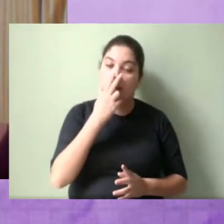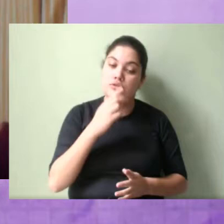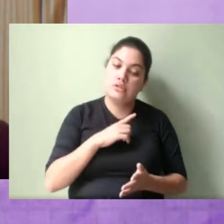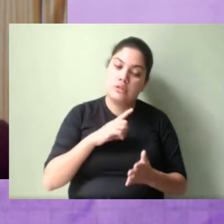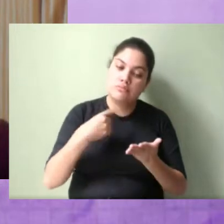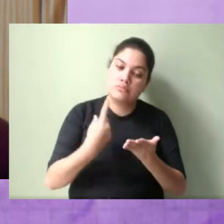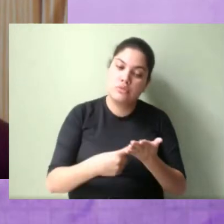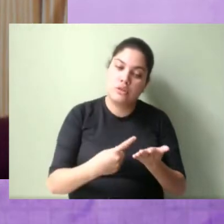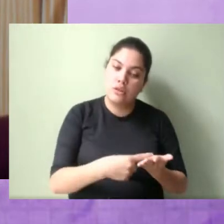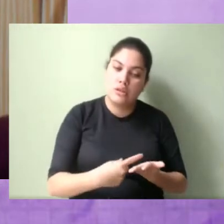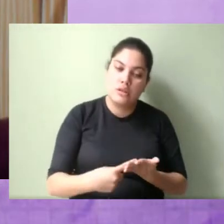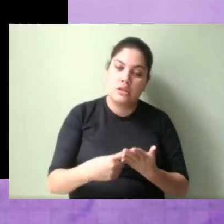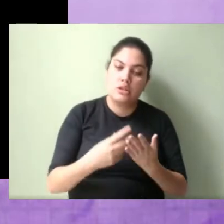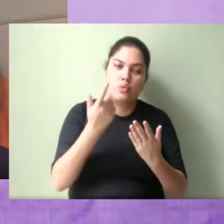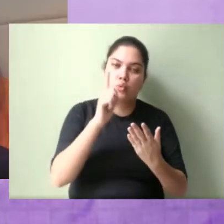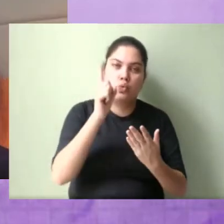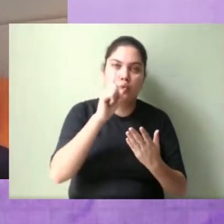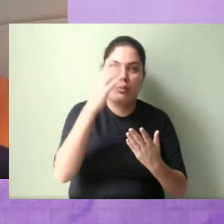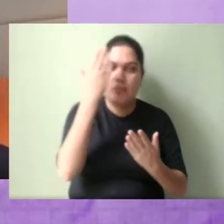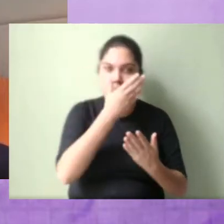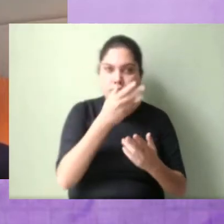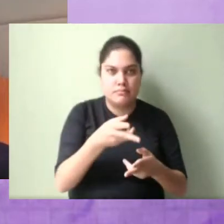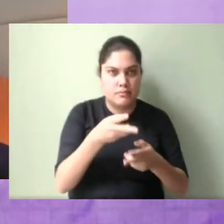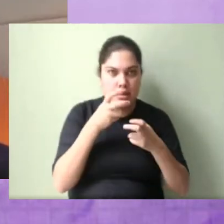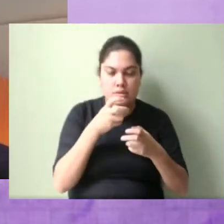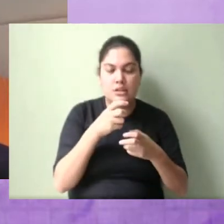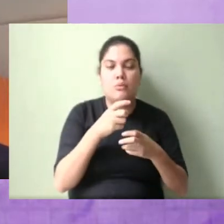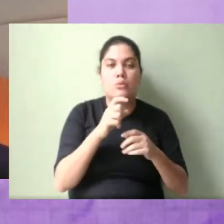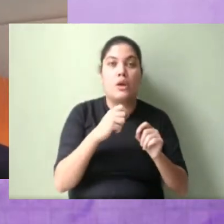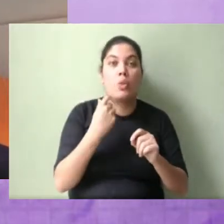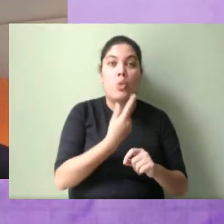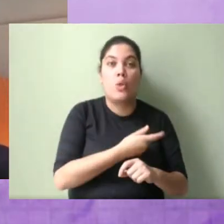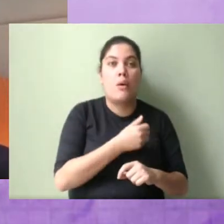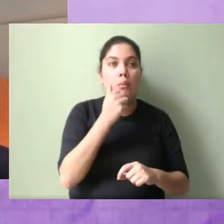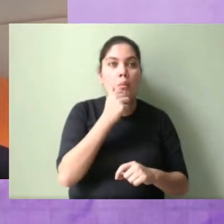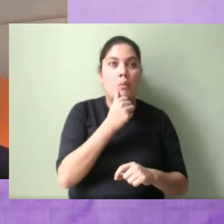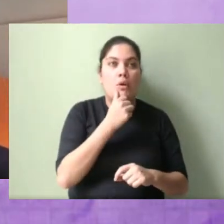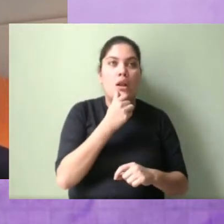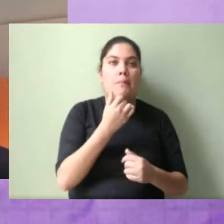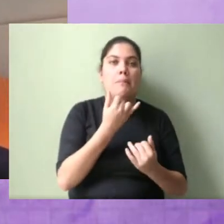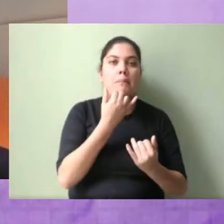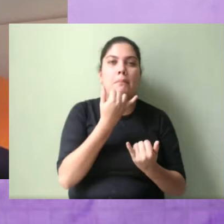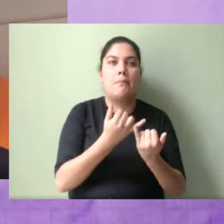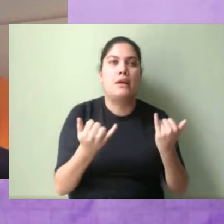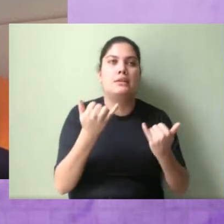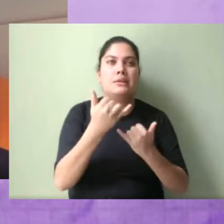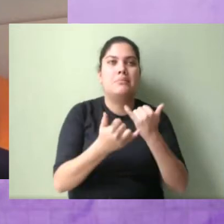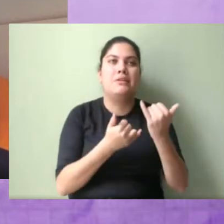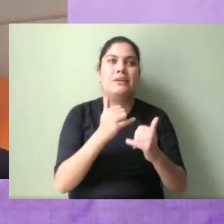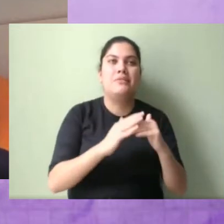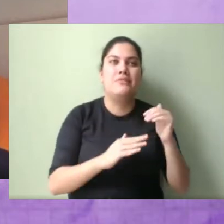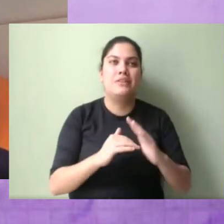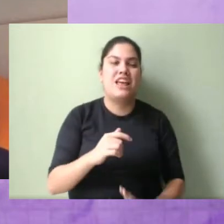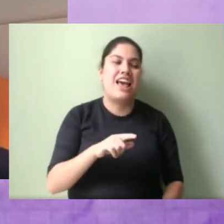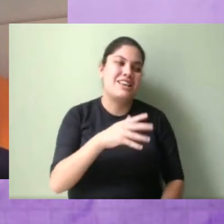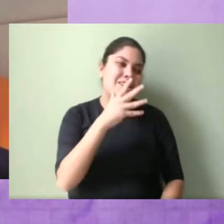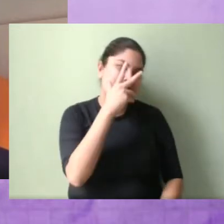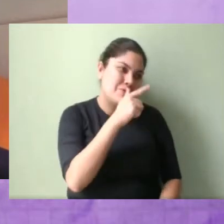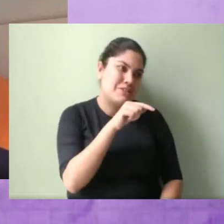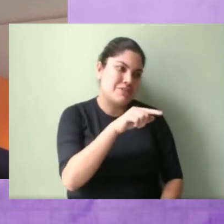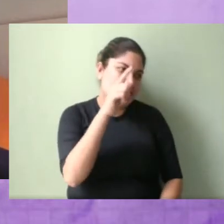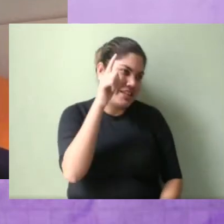né? Existe eu acho que existe uma convenção invisível, de novo, como aquela outra ali que eu